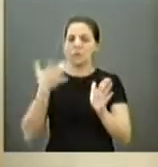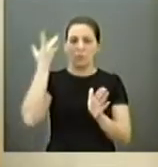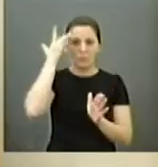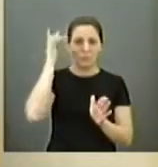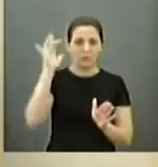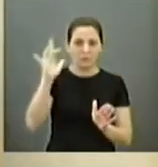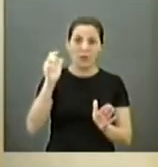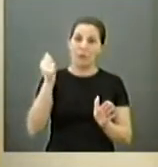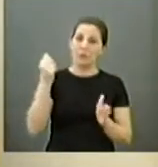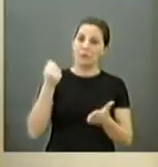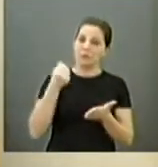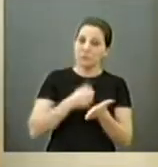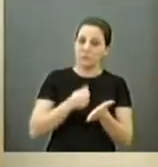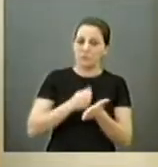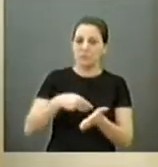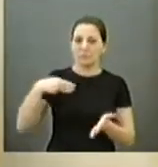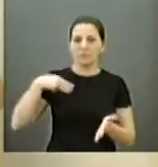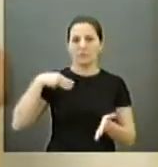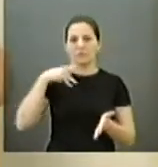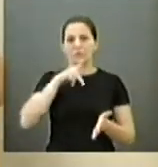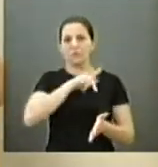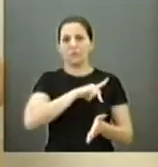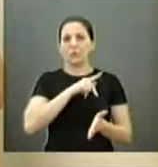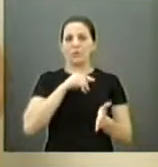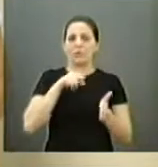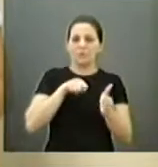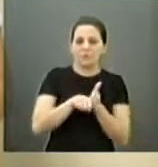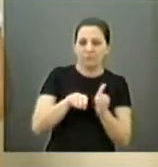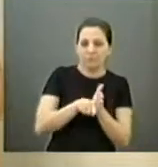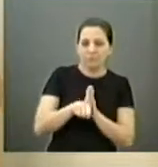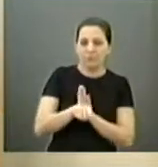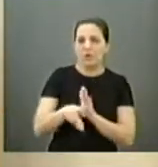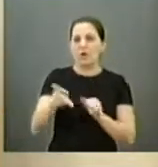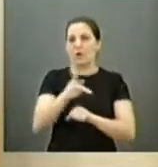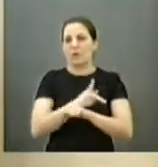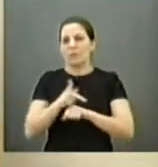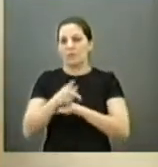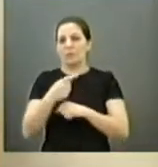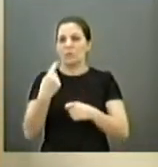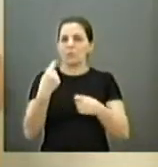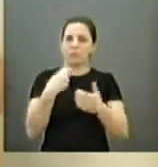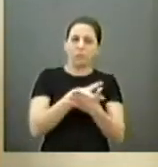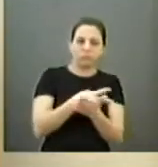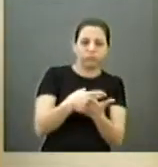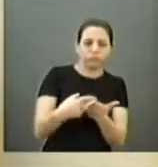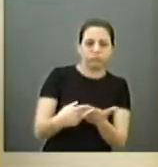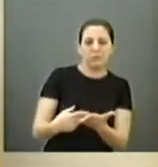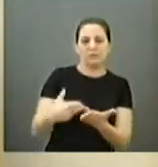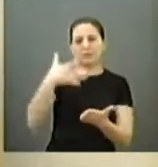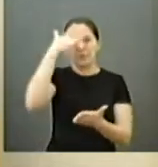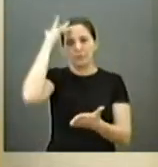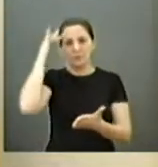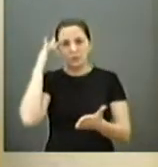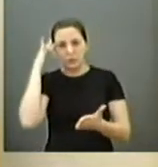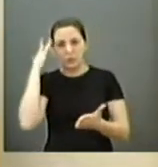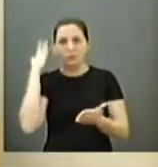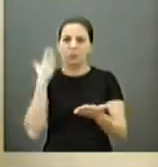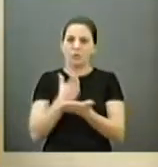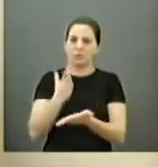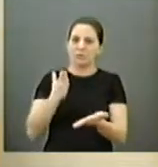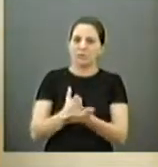cobrar do Ministério Público uma investigação. É a procura por diversos pacientes que passaram pelo serviço